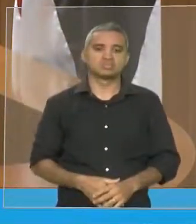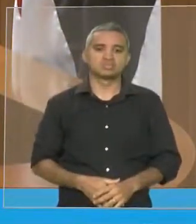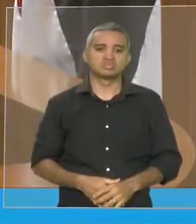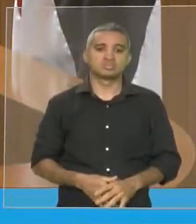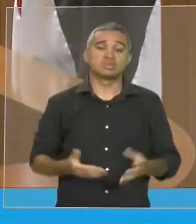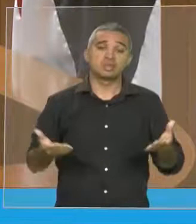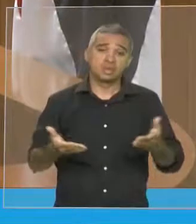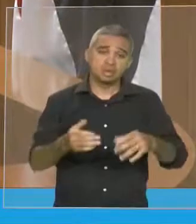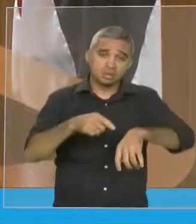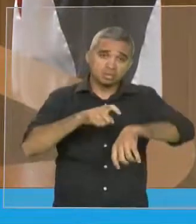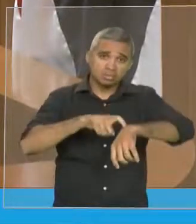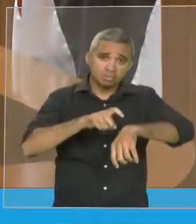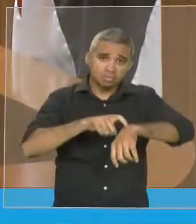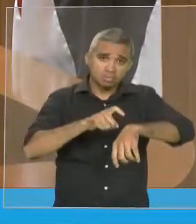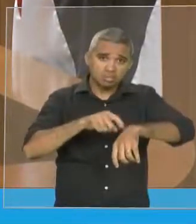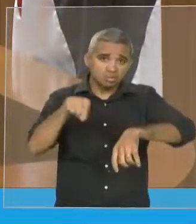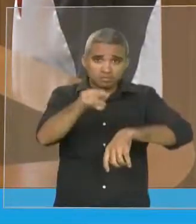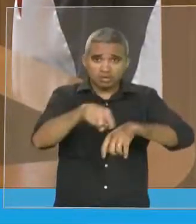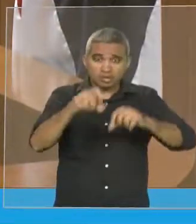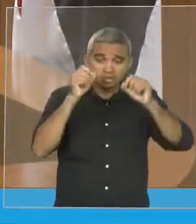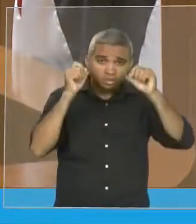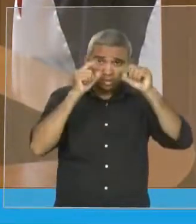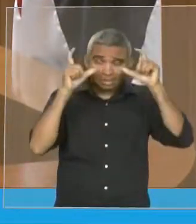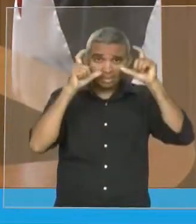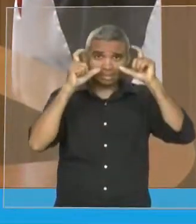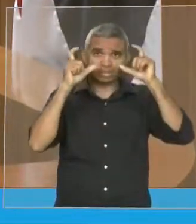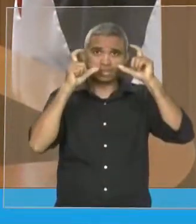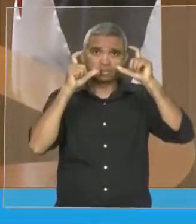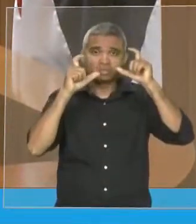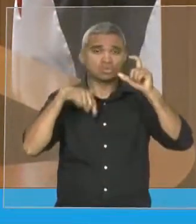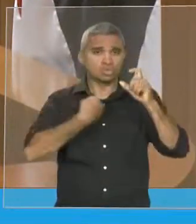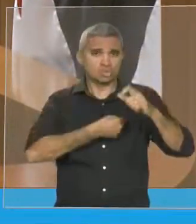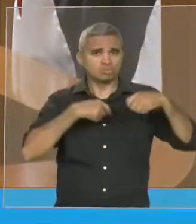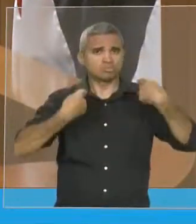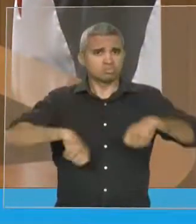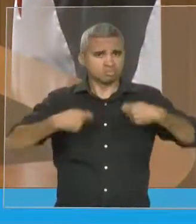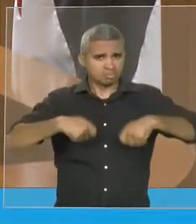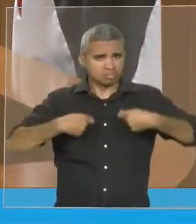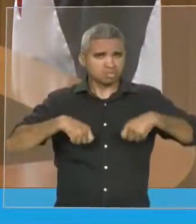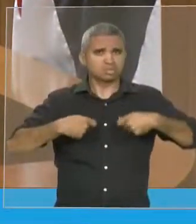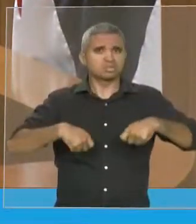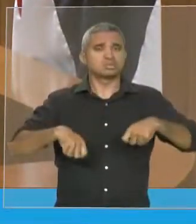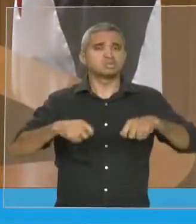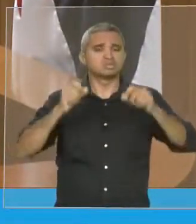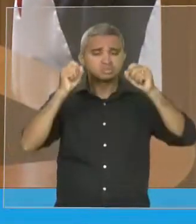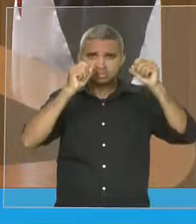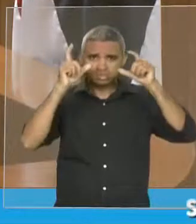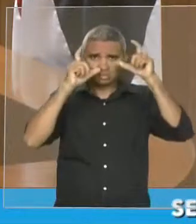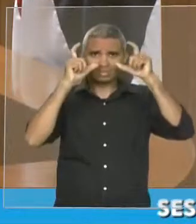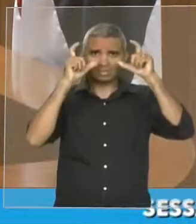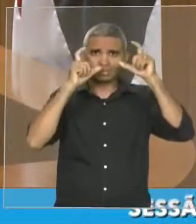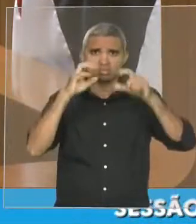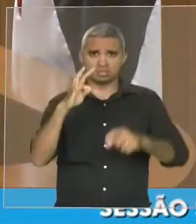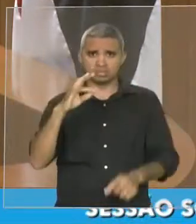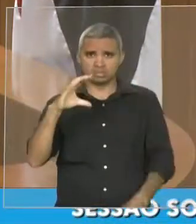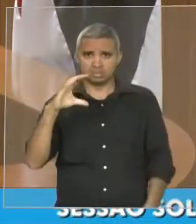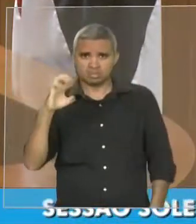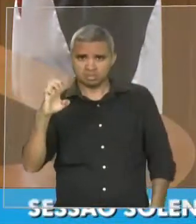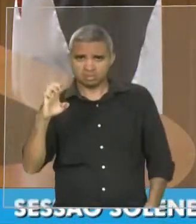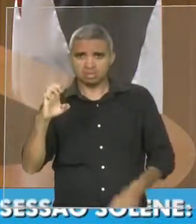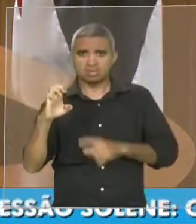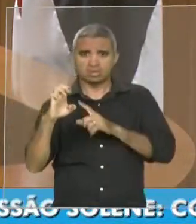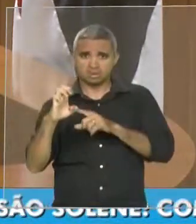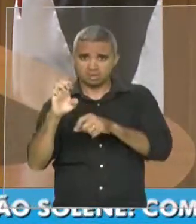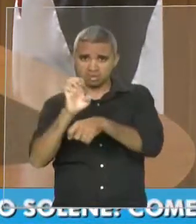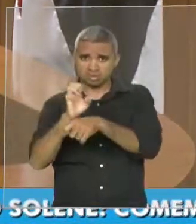despertá-los essa necessidade. Nós precisamos também adotar do Tribunal de Contas do